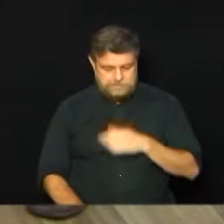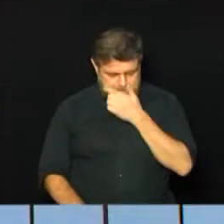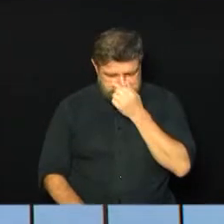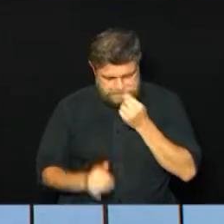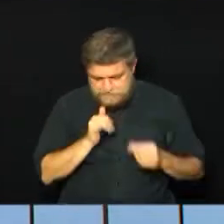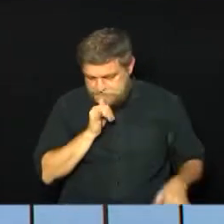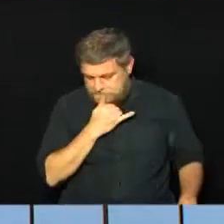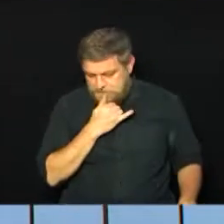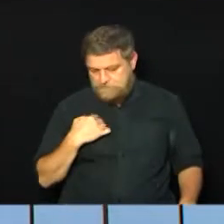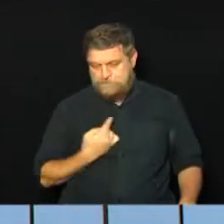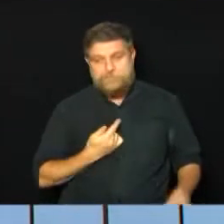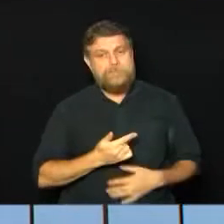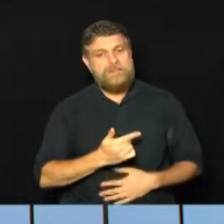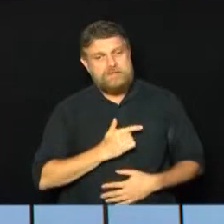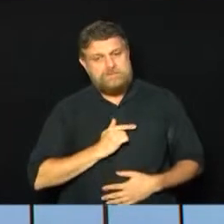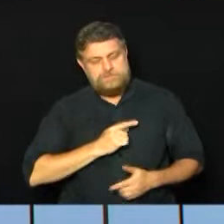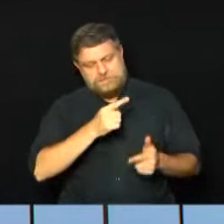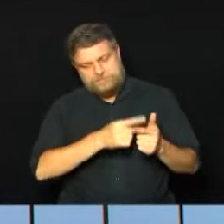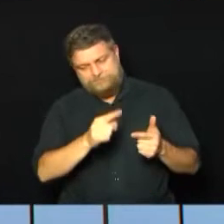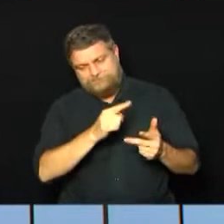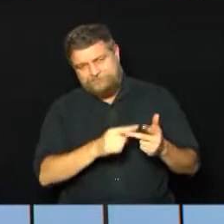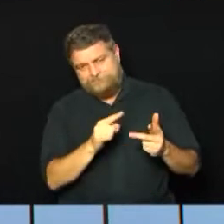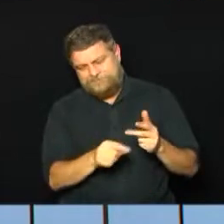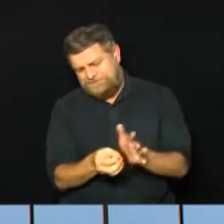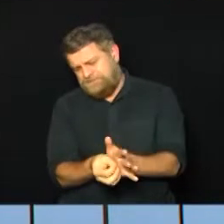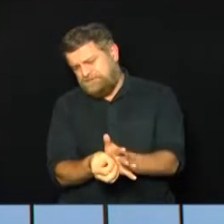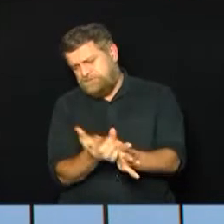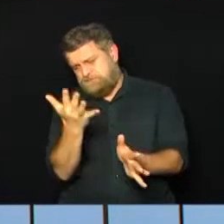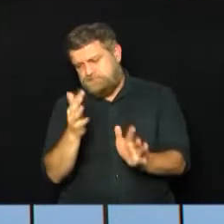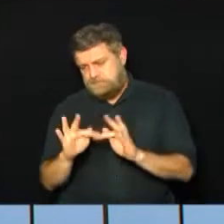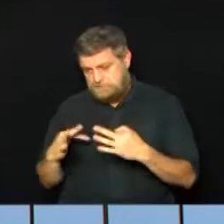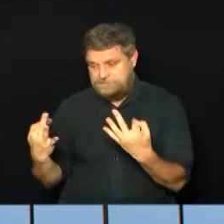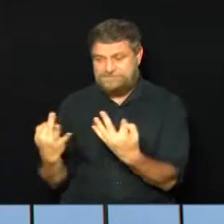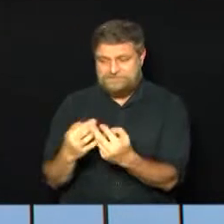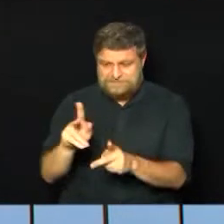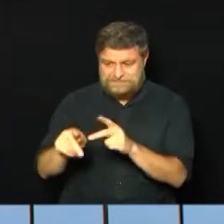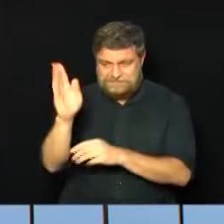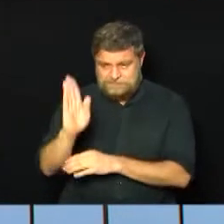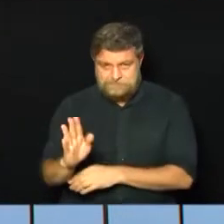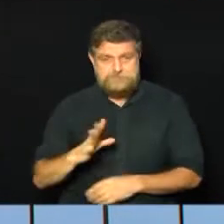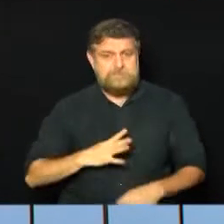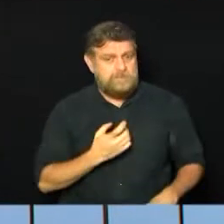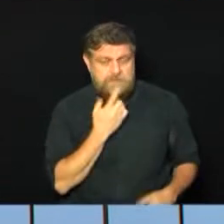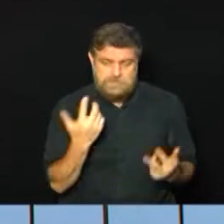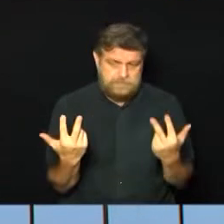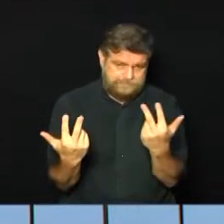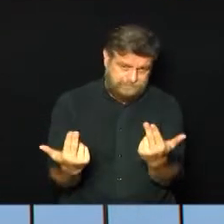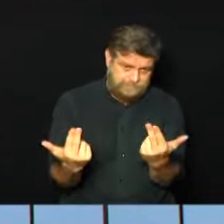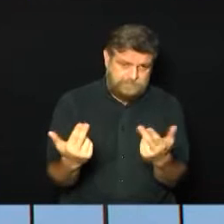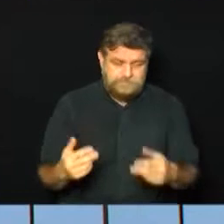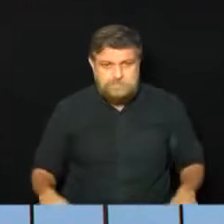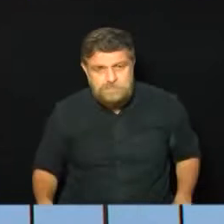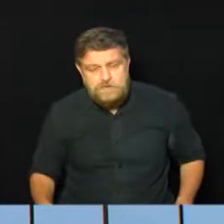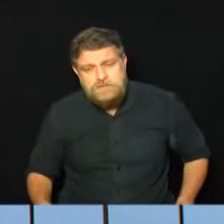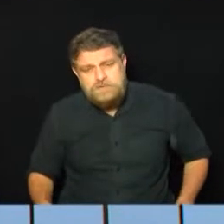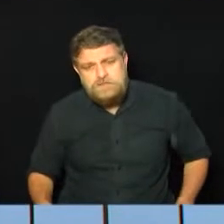Infelizmente, nós temos esses problemas recorrentes aí nas famílias brasileiras, aqui em Campinas não é diferente.